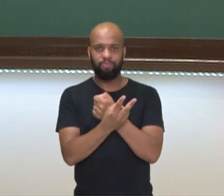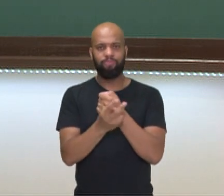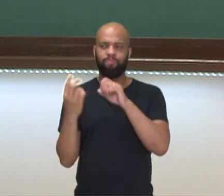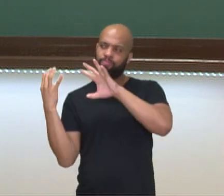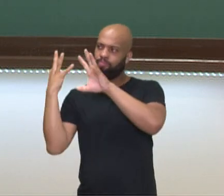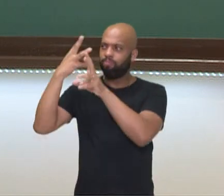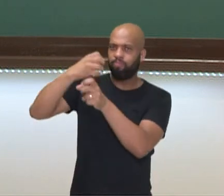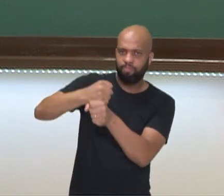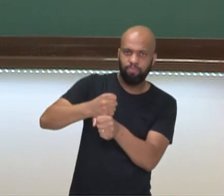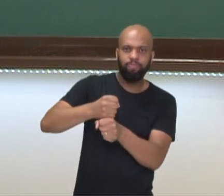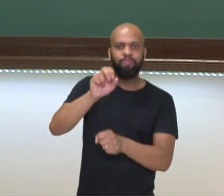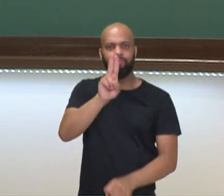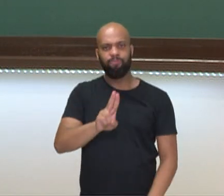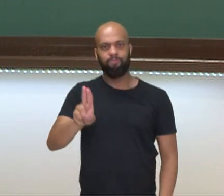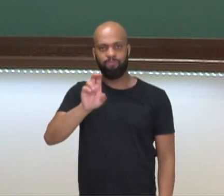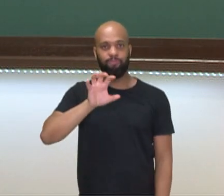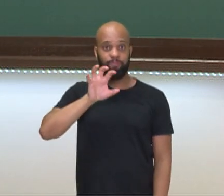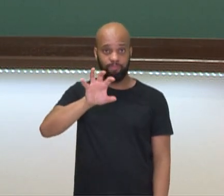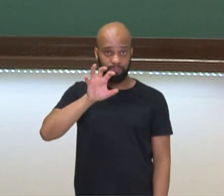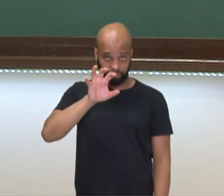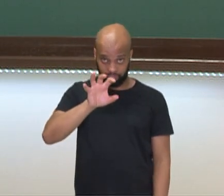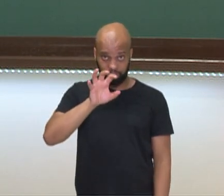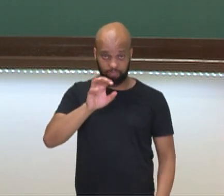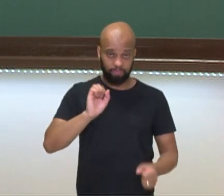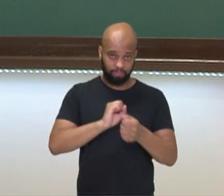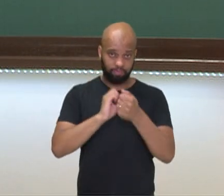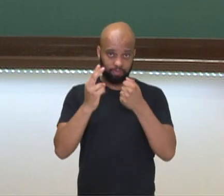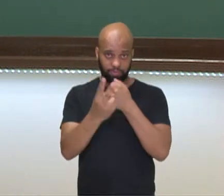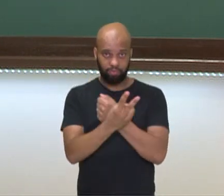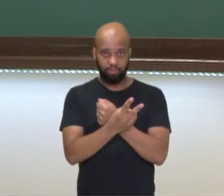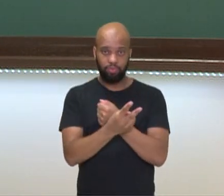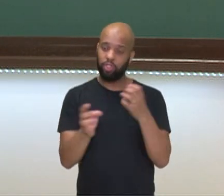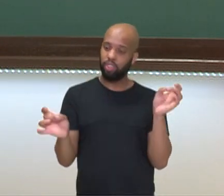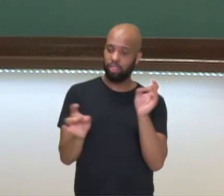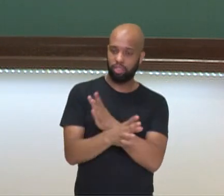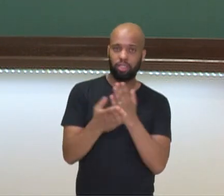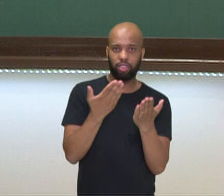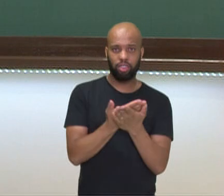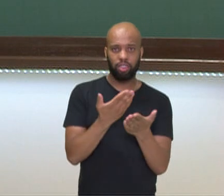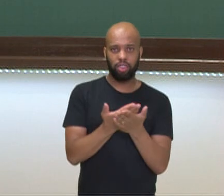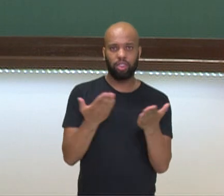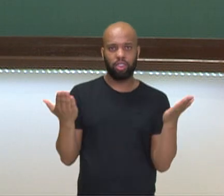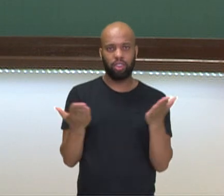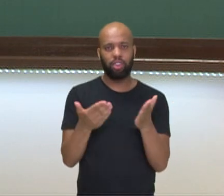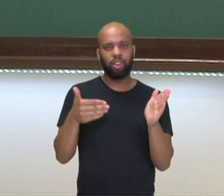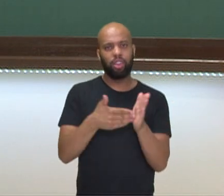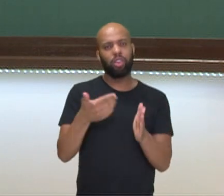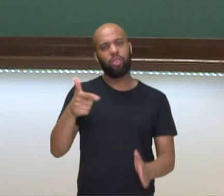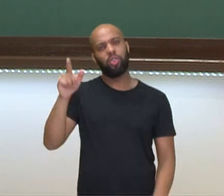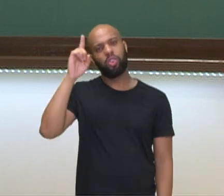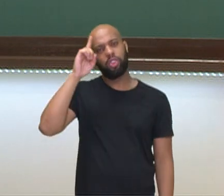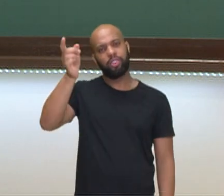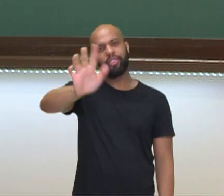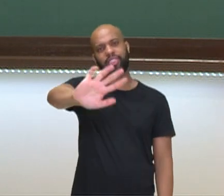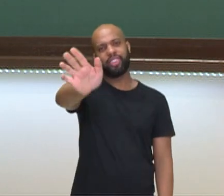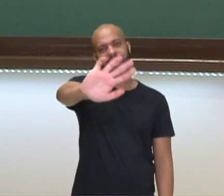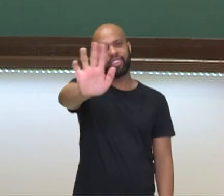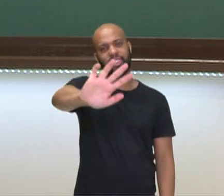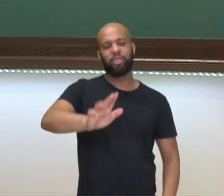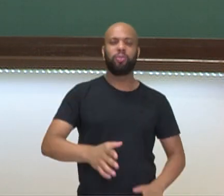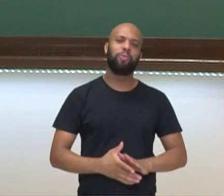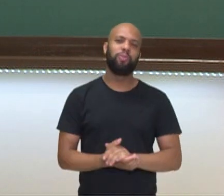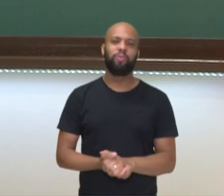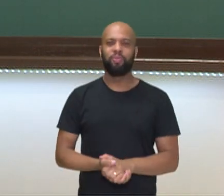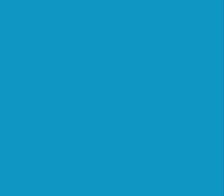com esses advérbios em questão, ok? Ficamos por aqui, até a próxima, see ya!